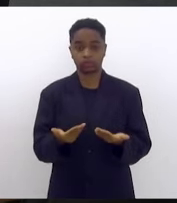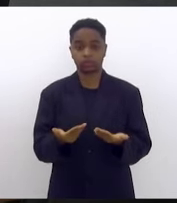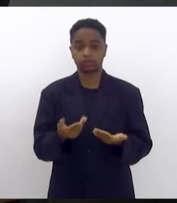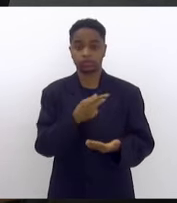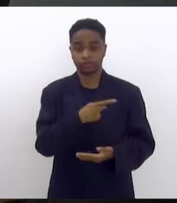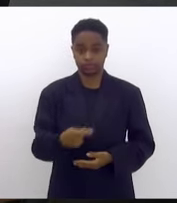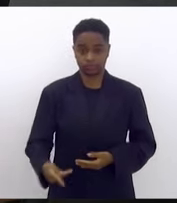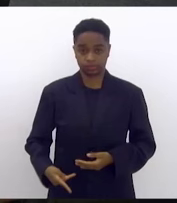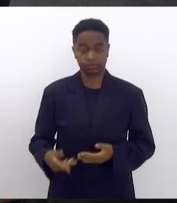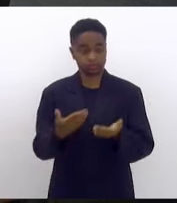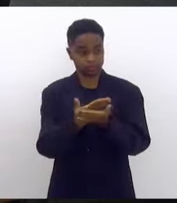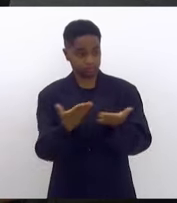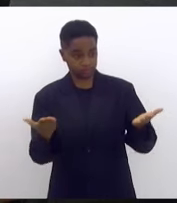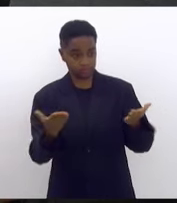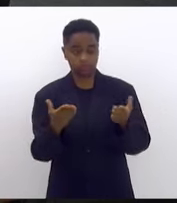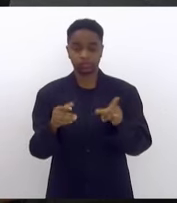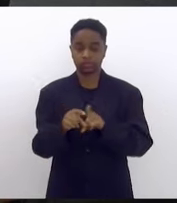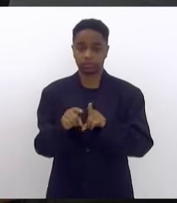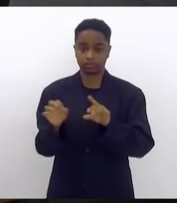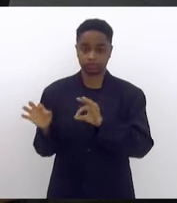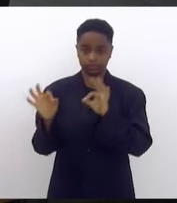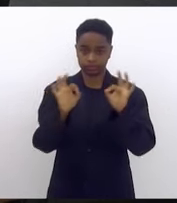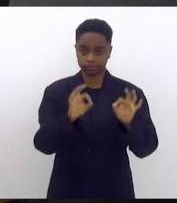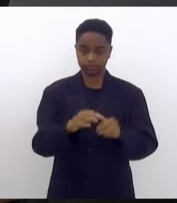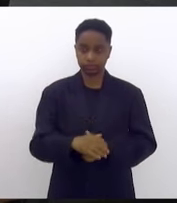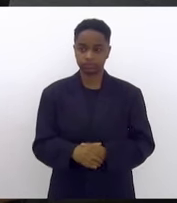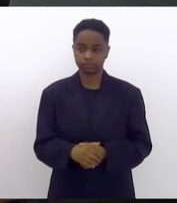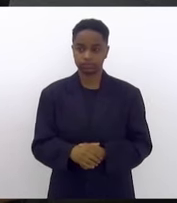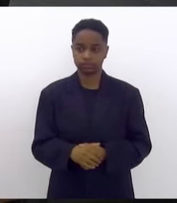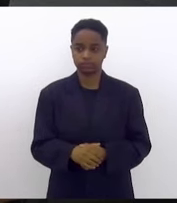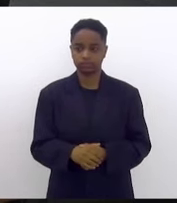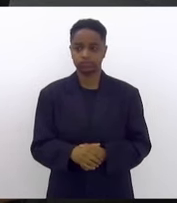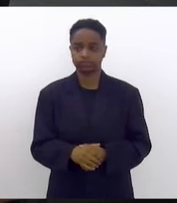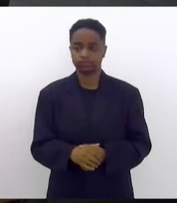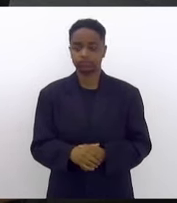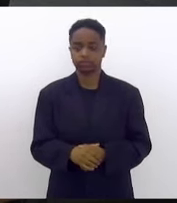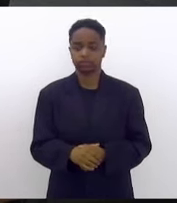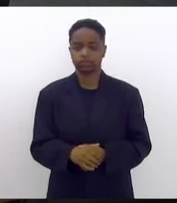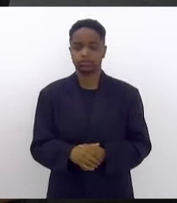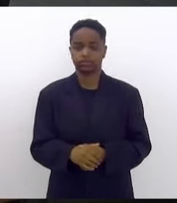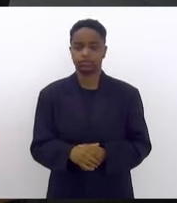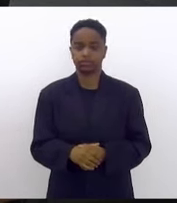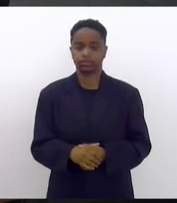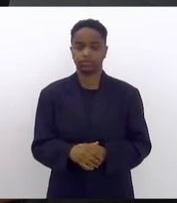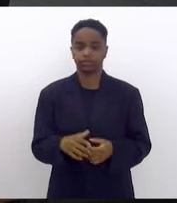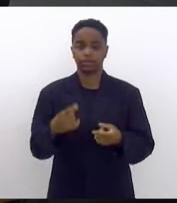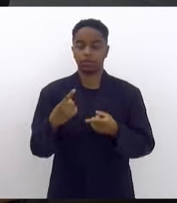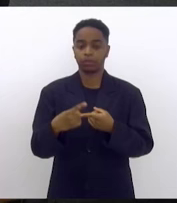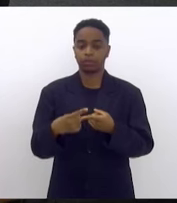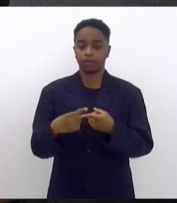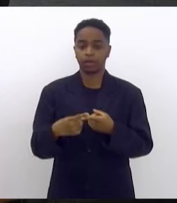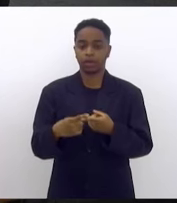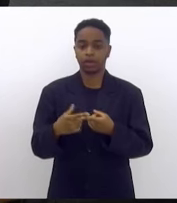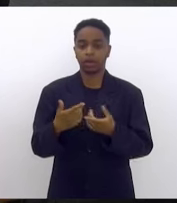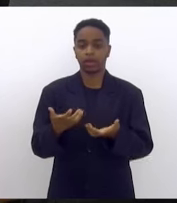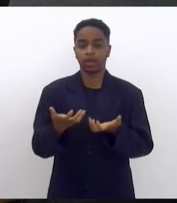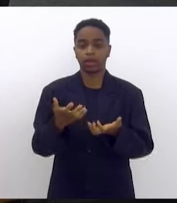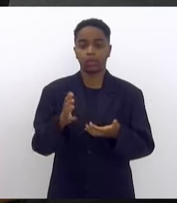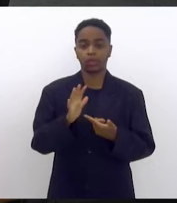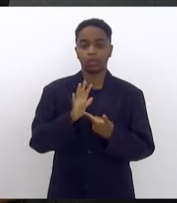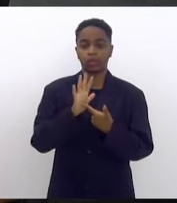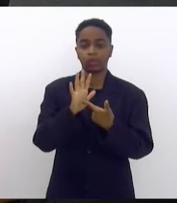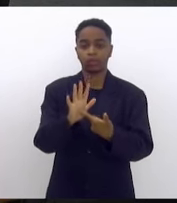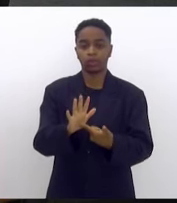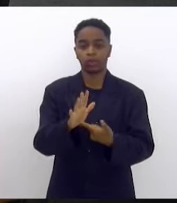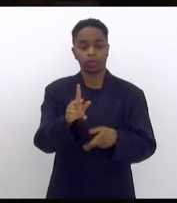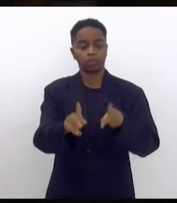deputada, senhoras e senhores, para efetivamente externar um pedido